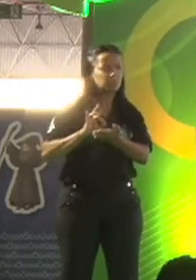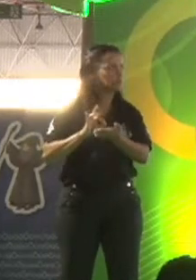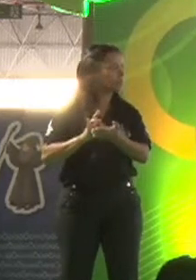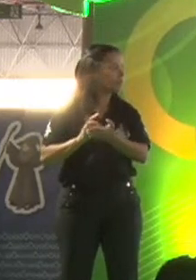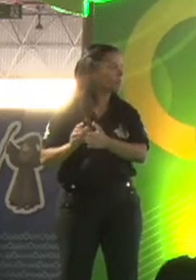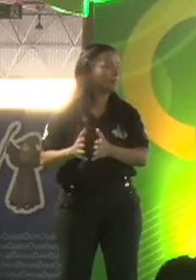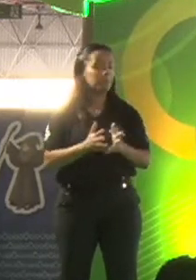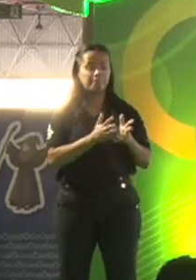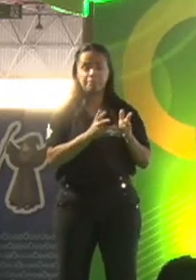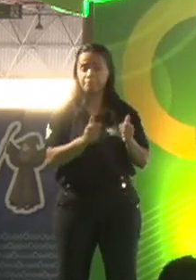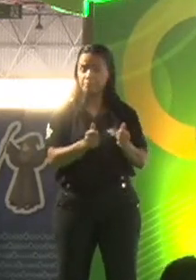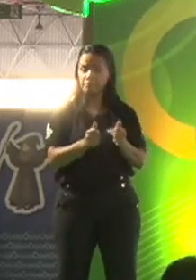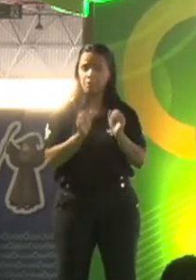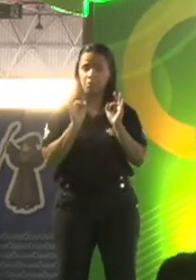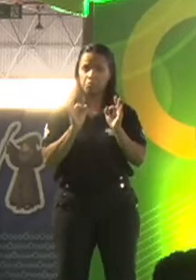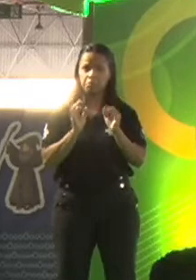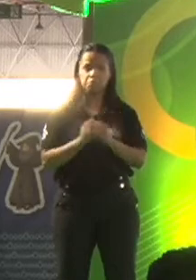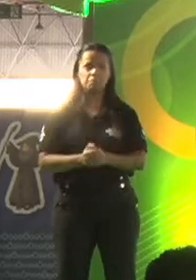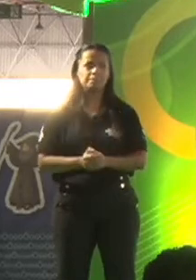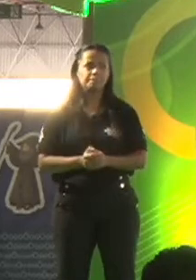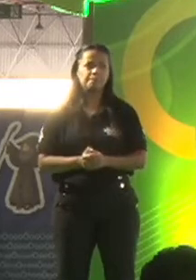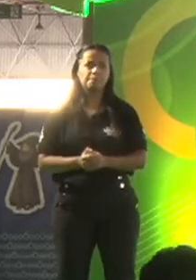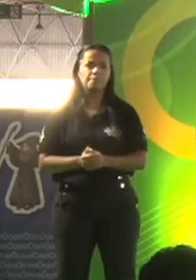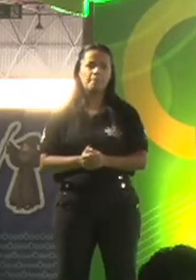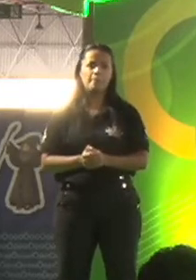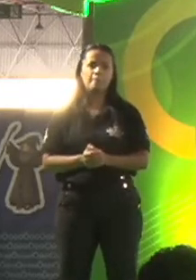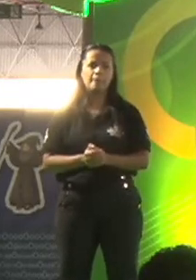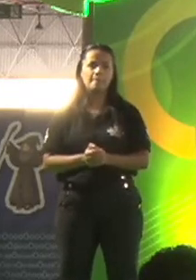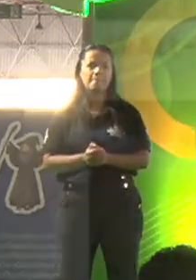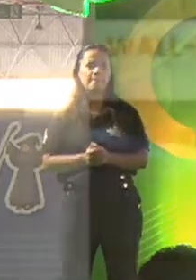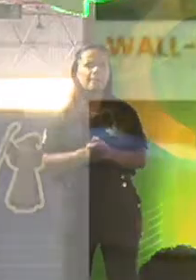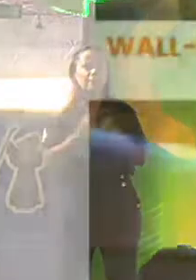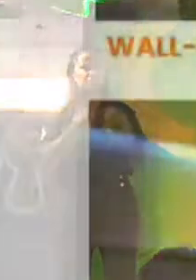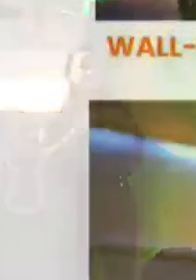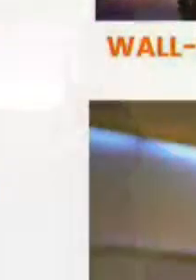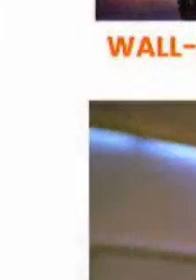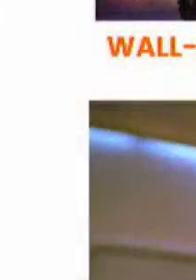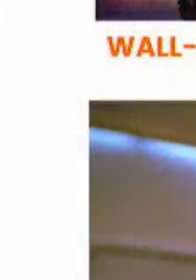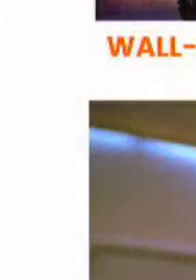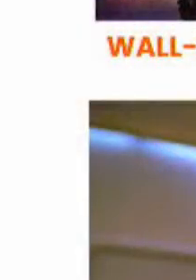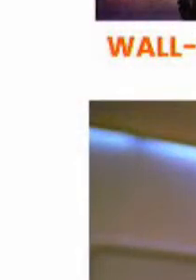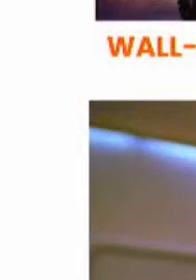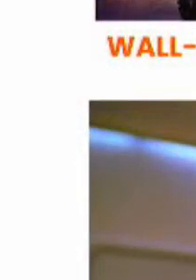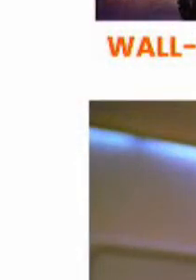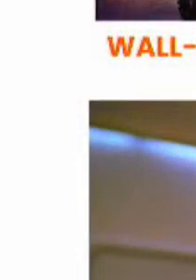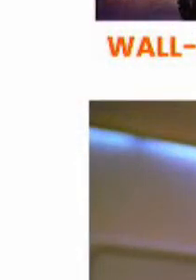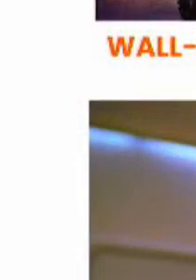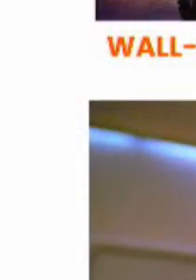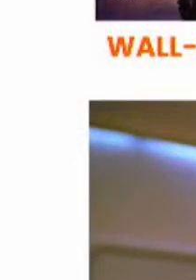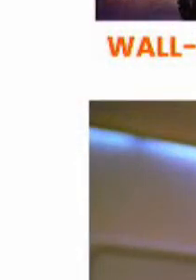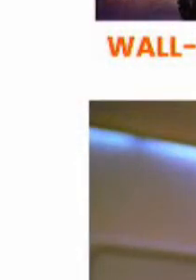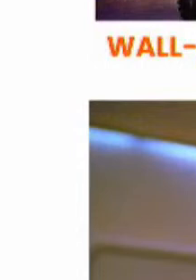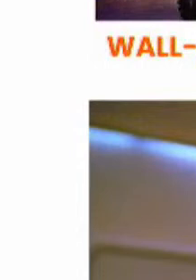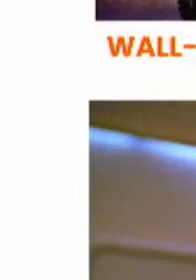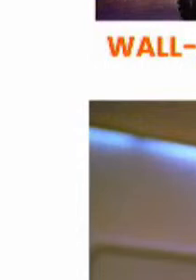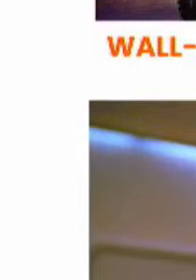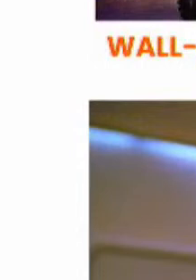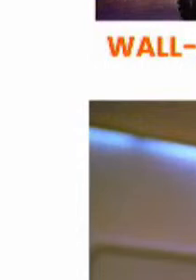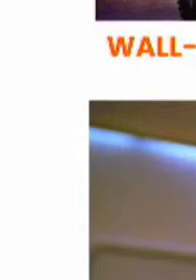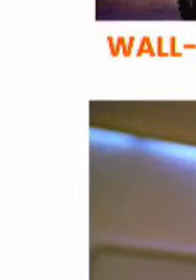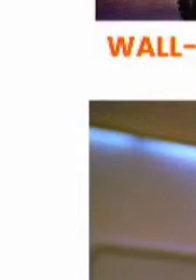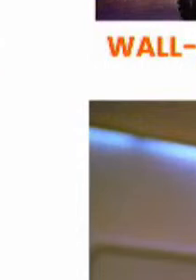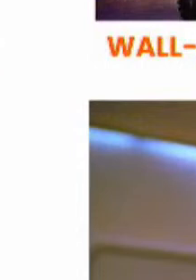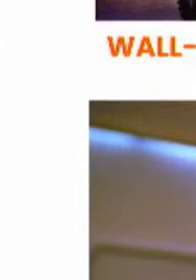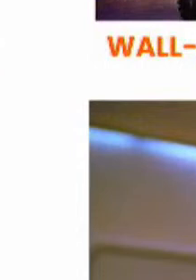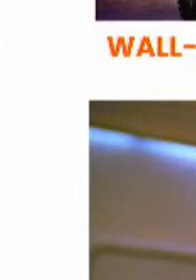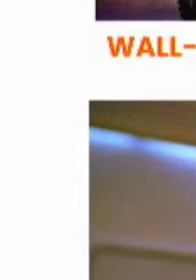Maravilha e aí nesse sentido a vocês concordam comigo que esse papo de